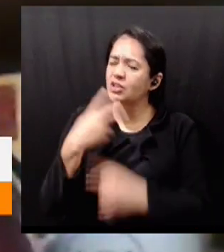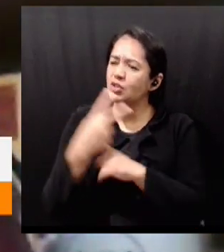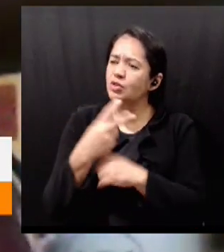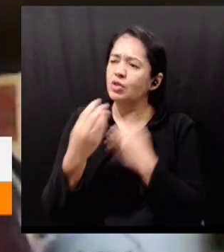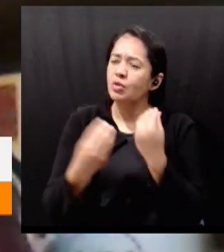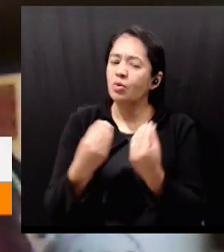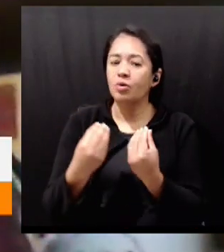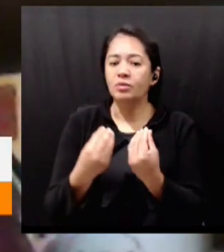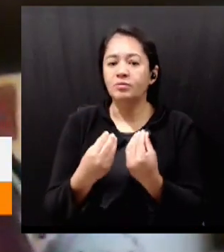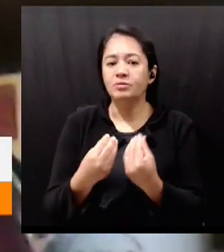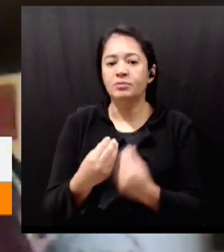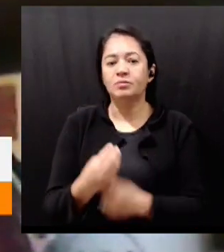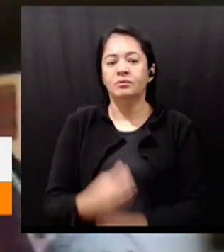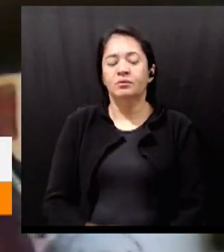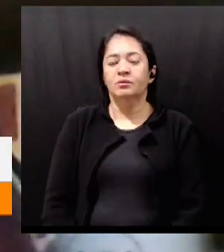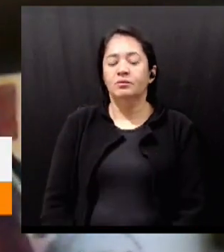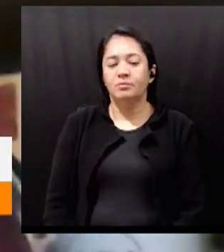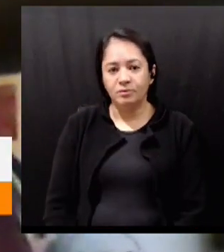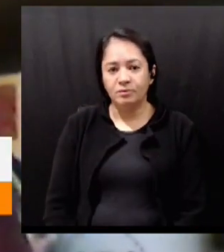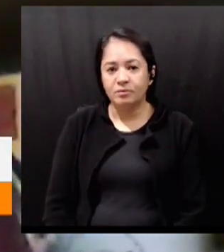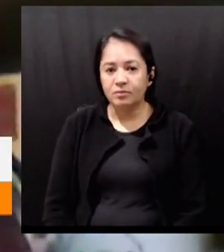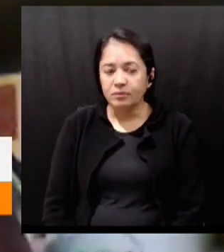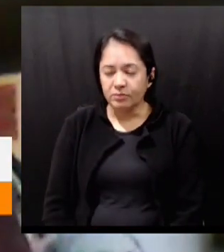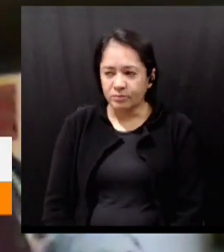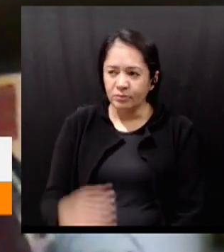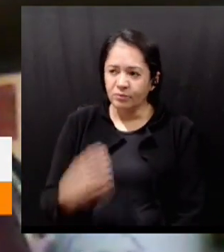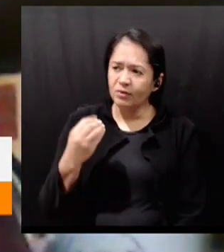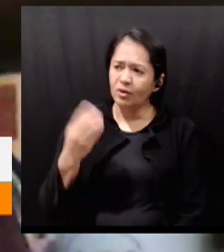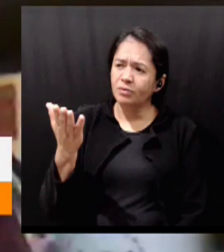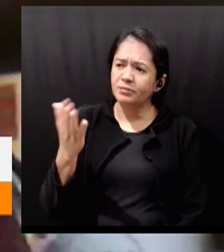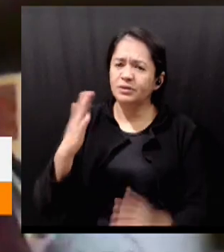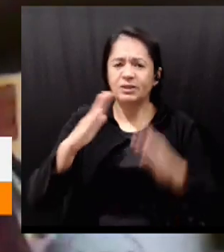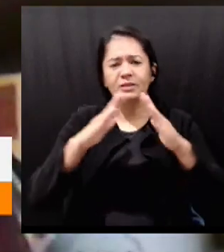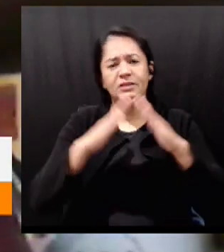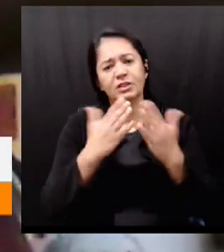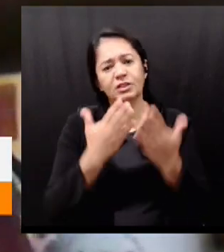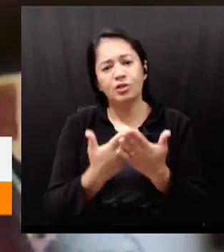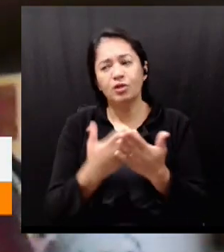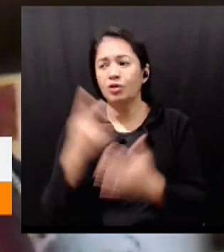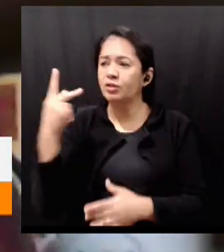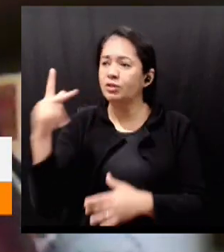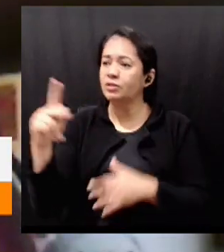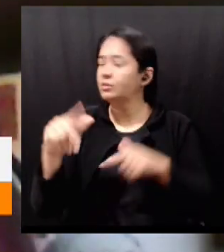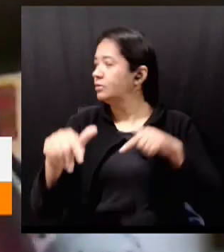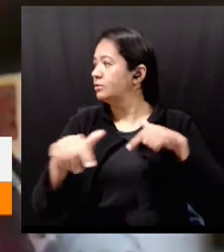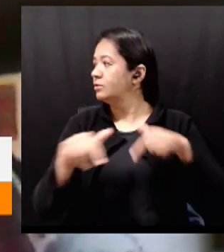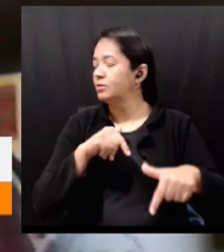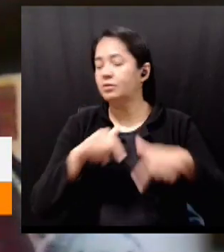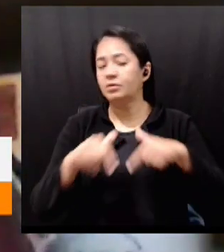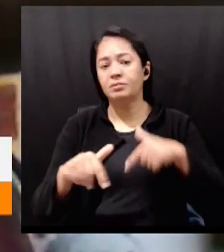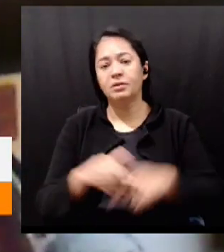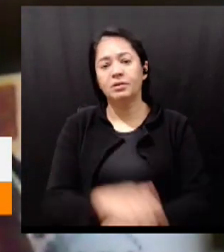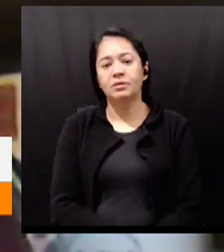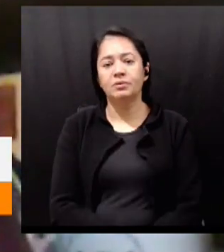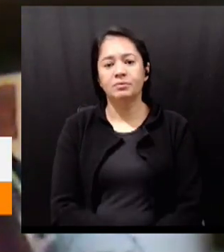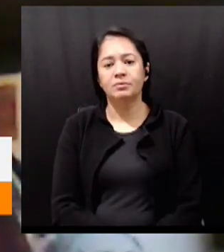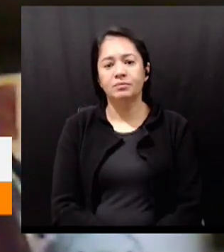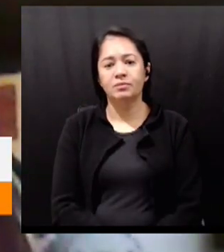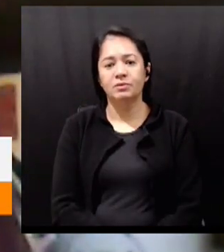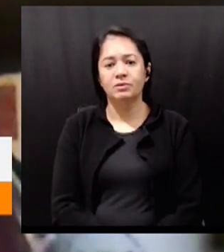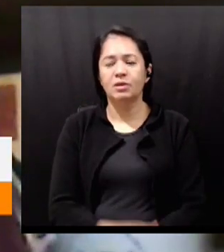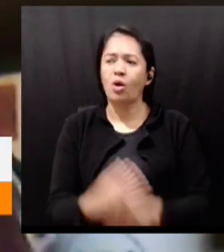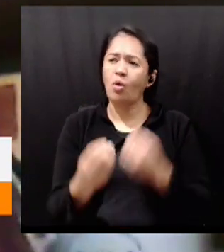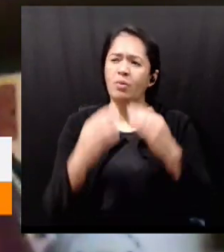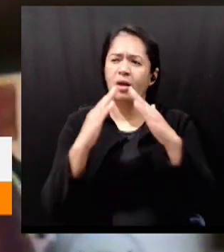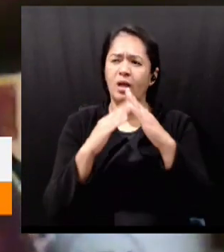autocuidado mesmo, como é que está na escola, no seu trabalho, como é que está em casa quando você está com os